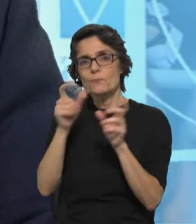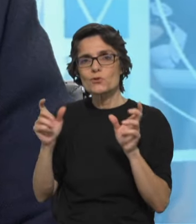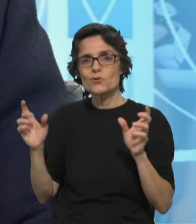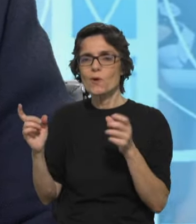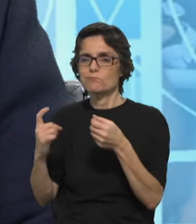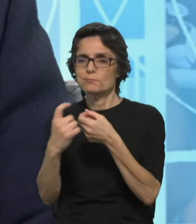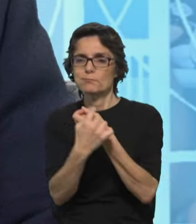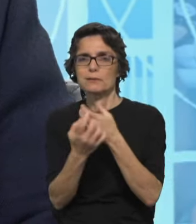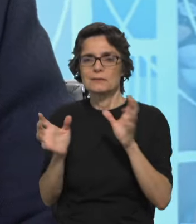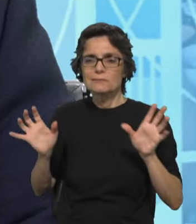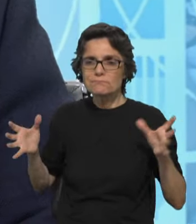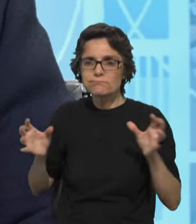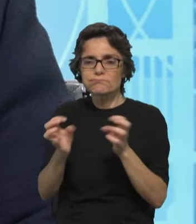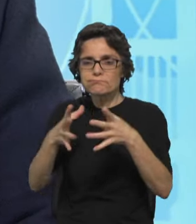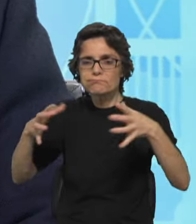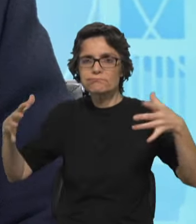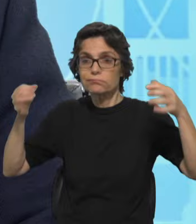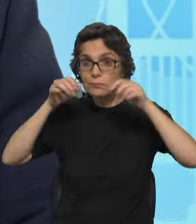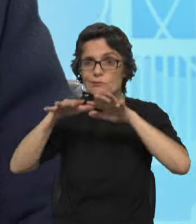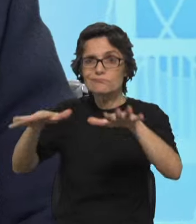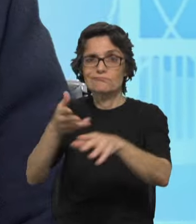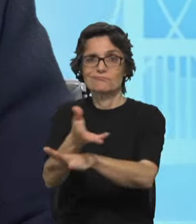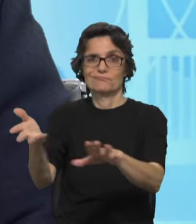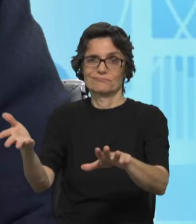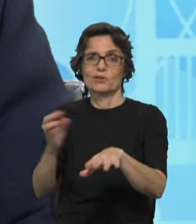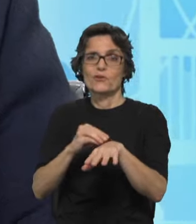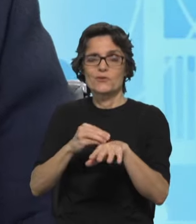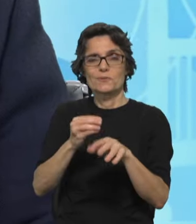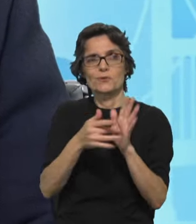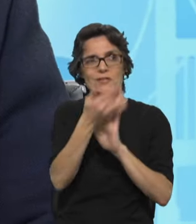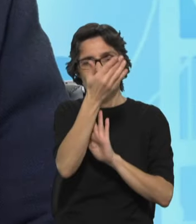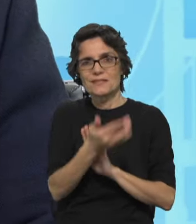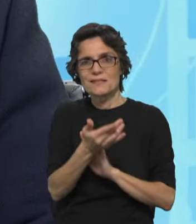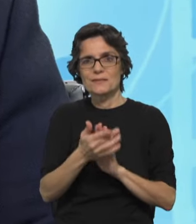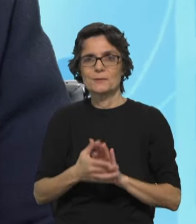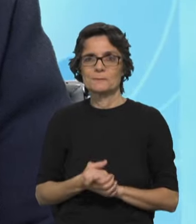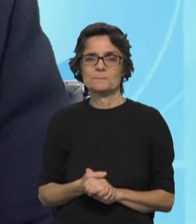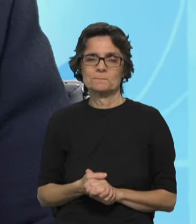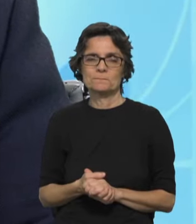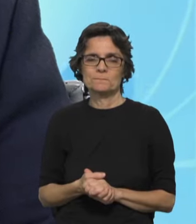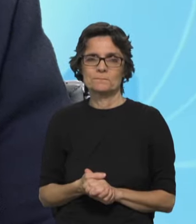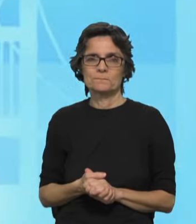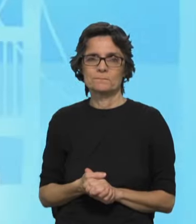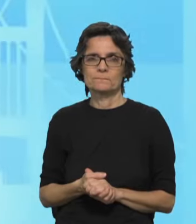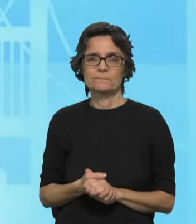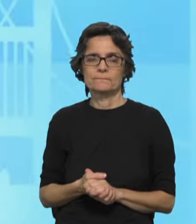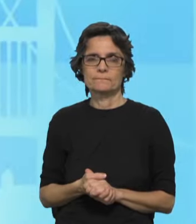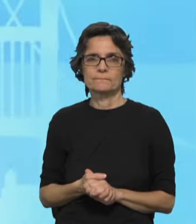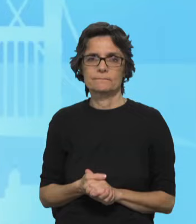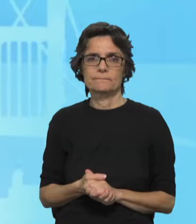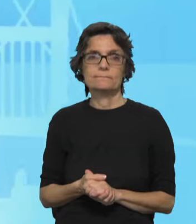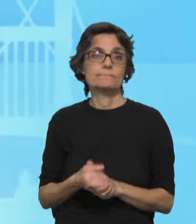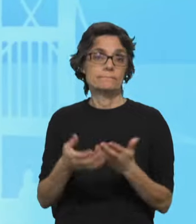fidelidade ao mandato de Jesus. Sereis minhas testemunhas, ide e fazei discípulos de toda a terra. Não é? De facto, o que emerge